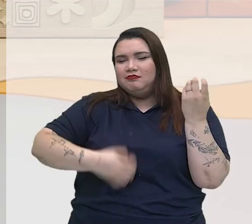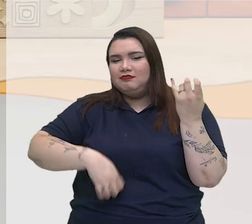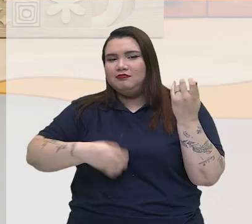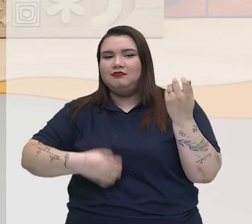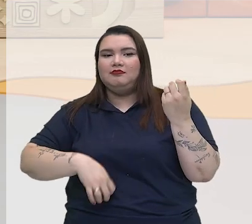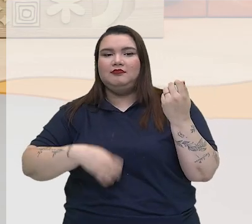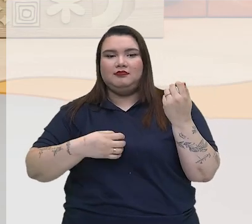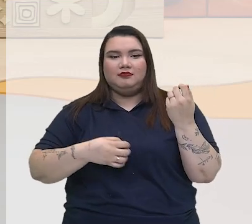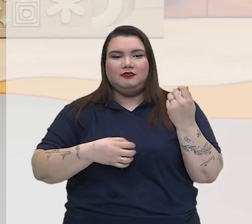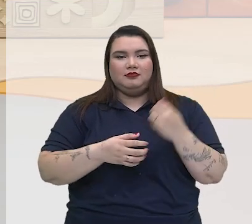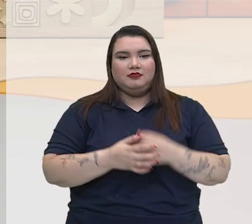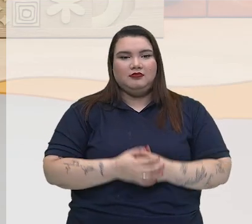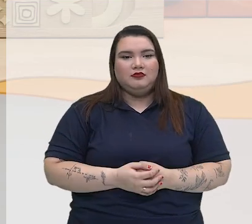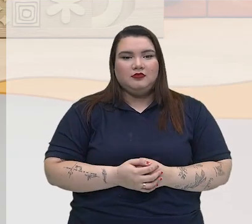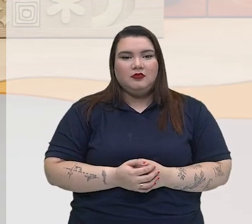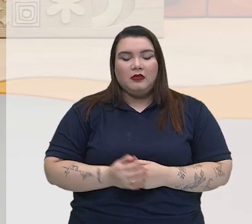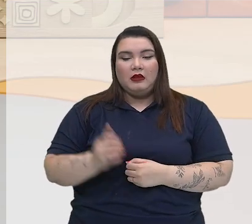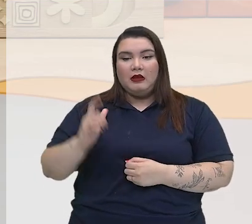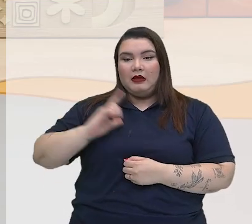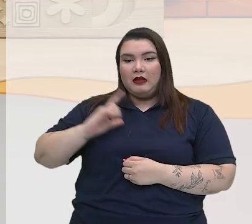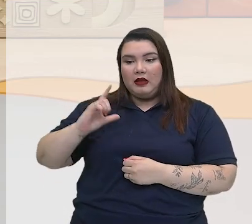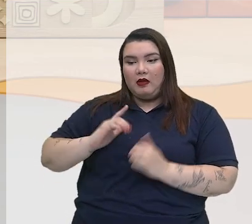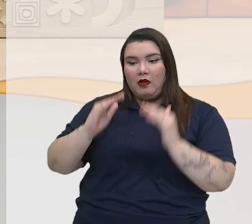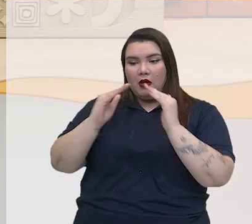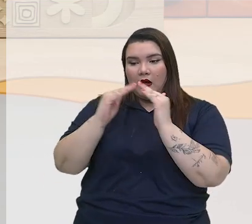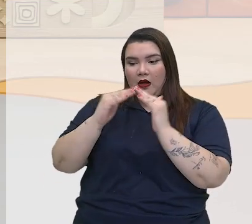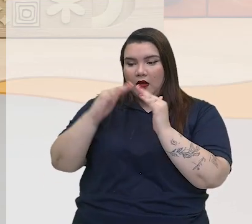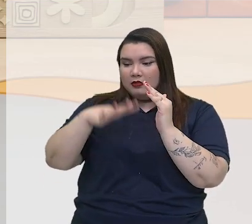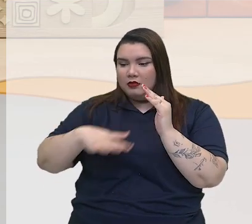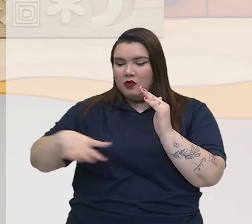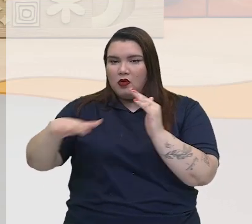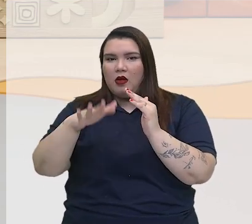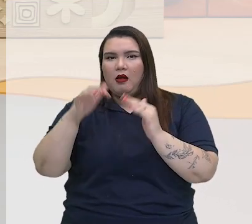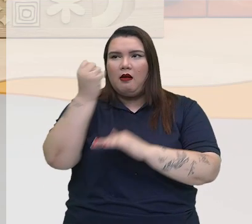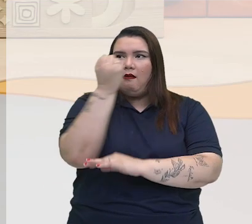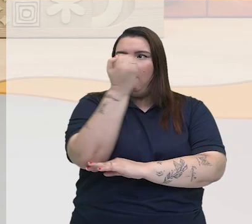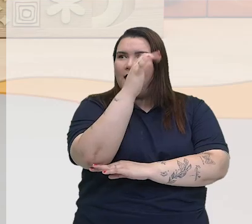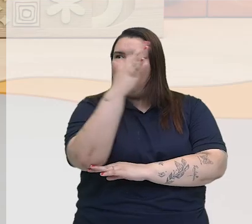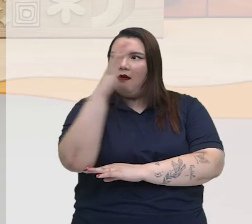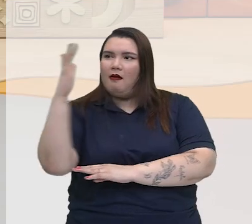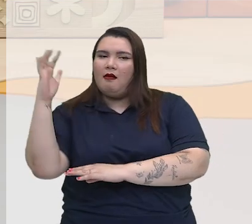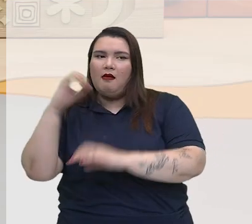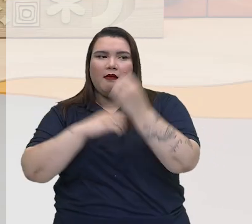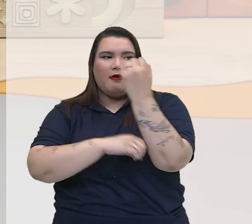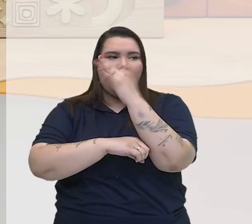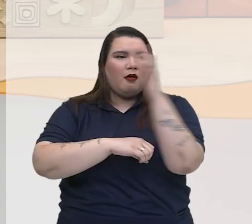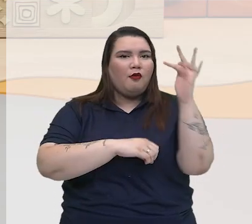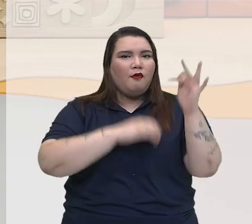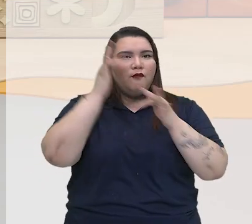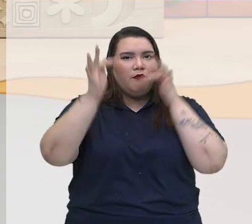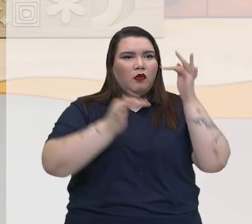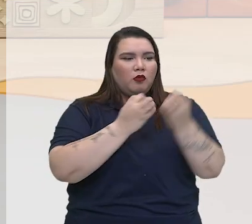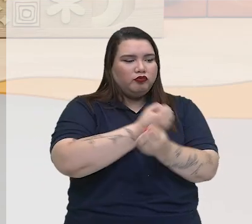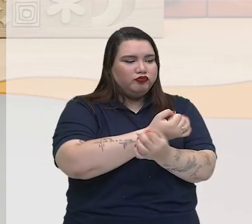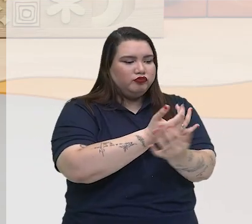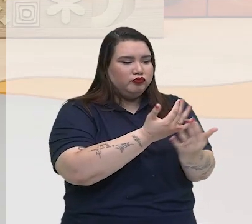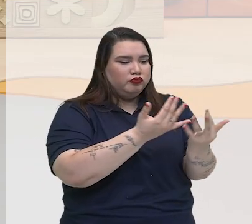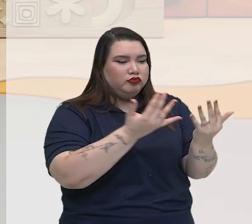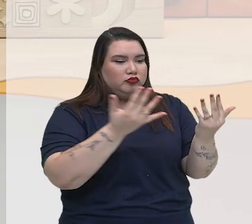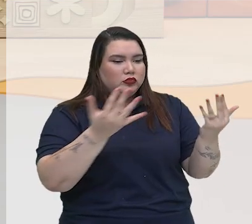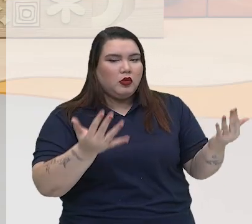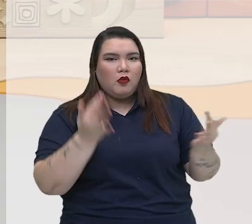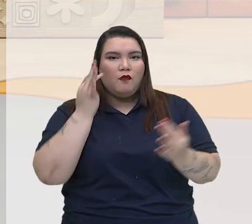ai. Tenho no quintal uns pés de fruta e de flor. E no meu peito,